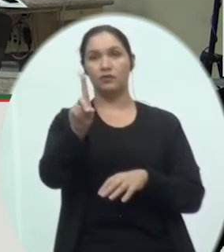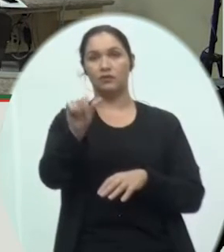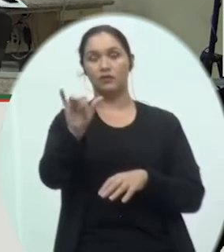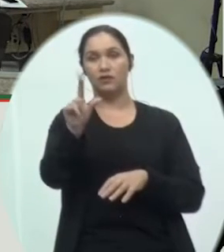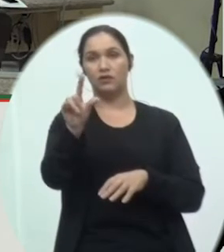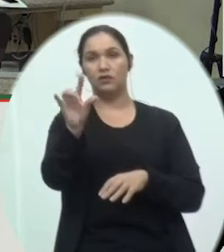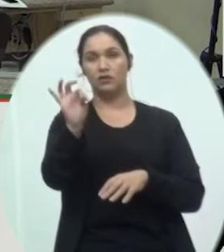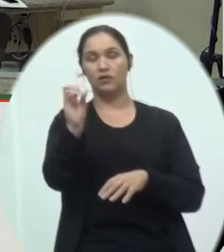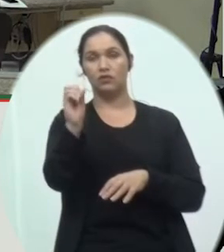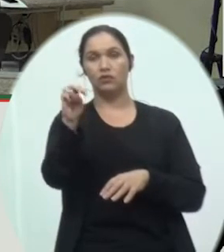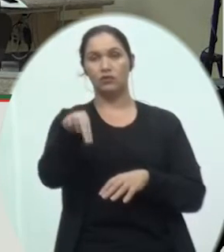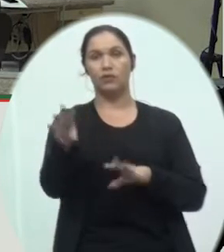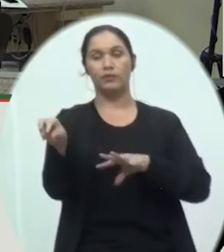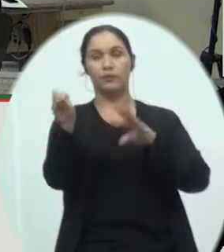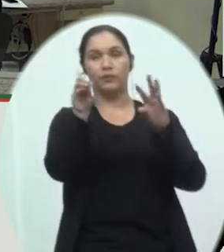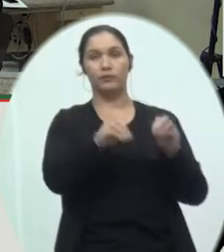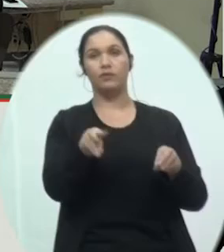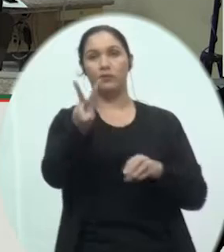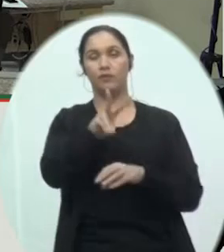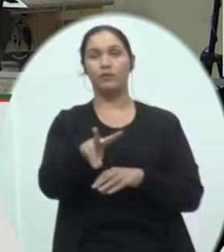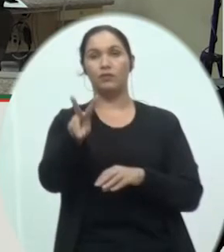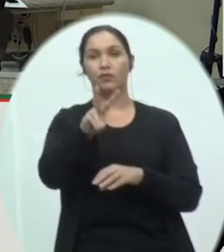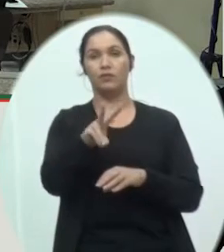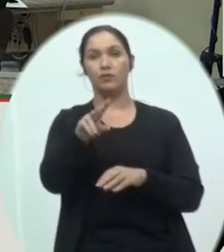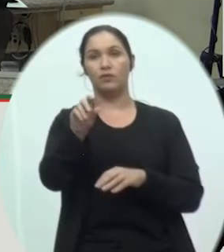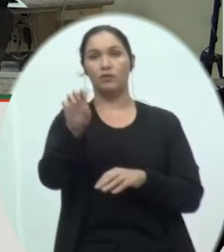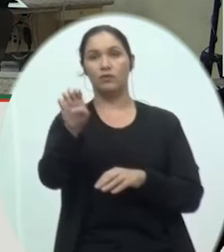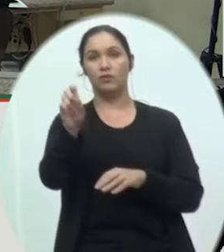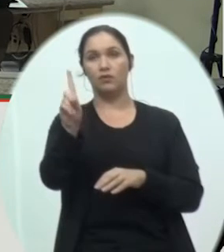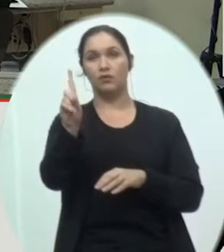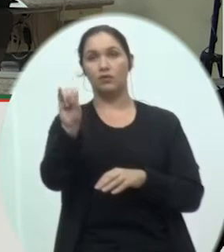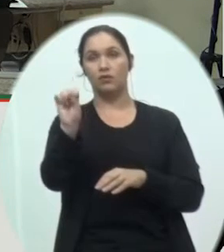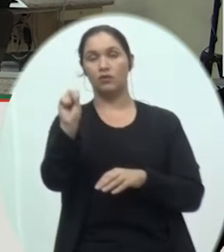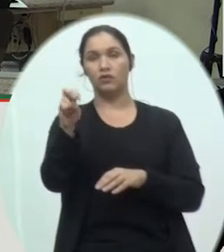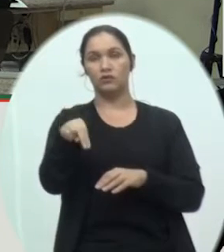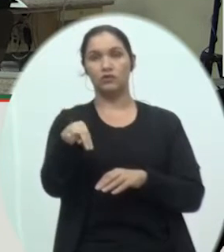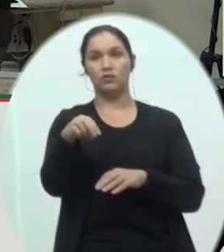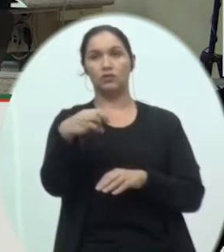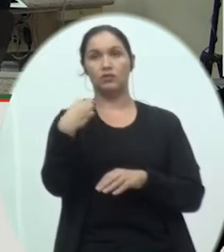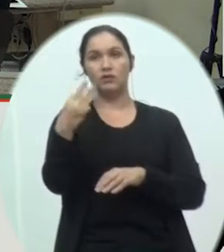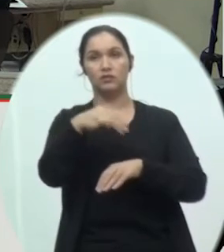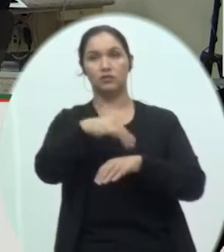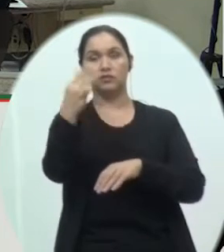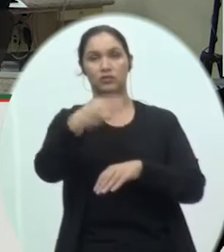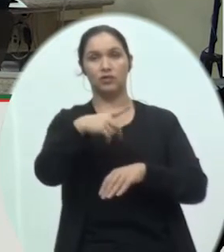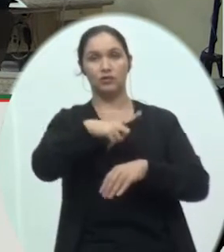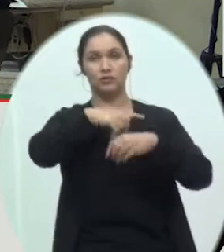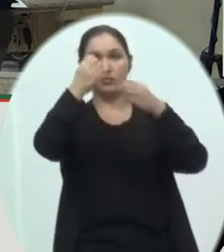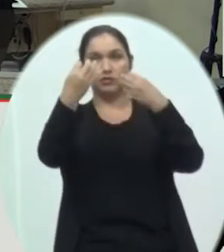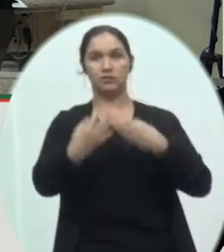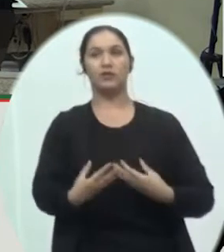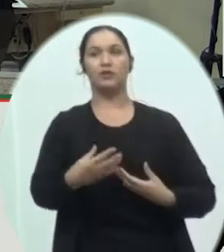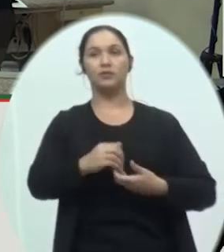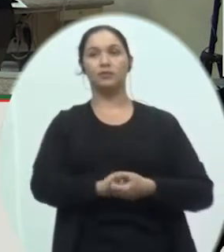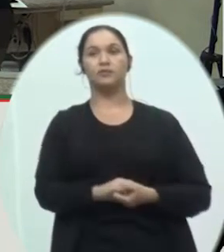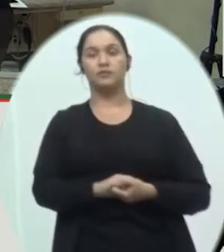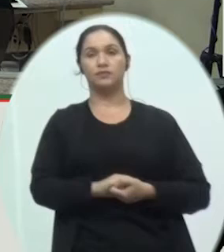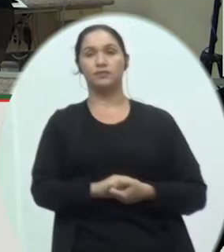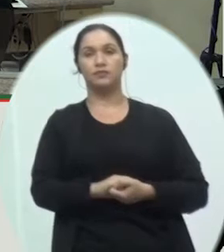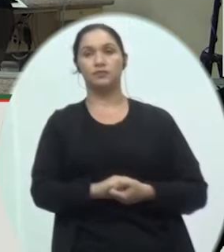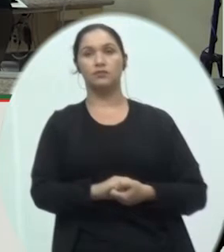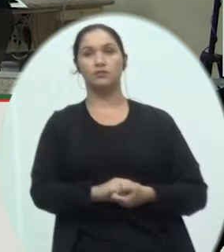Dailton Feuze. Declina. Com a palavra o vereador Edson Aurélio. Vossa Excelência dispõe de 3 minutos e 30.